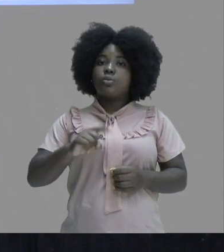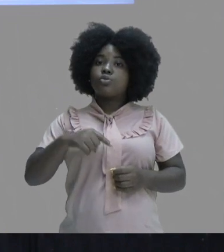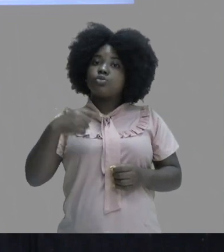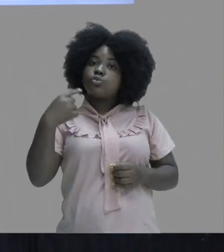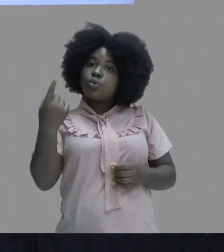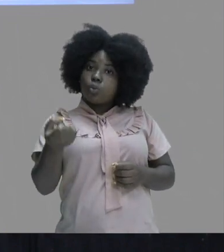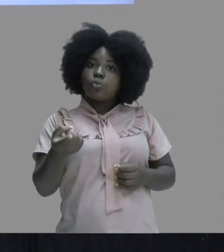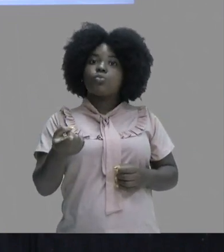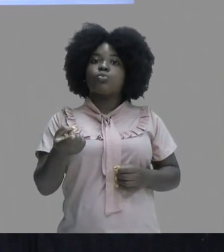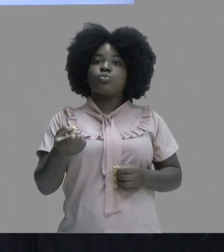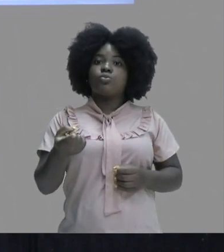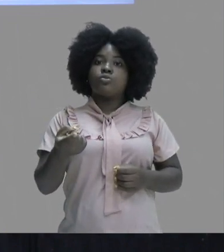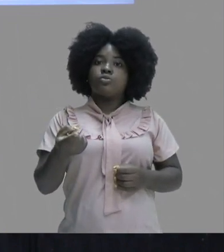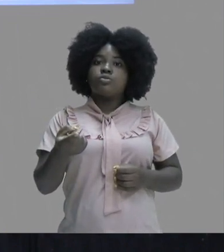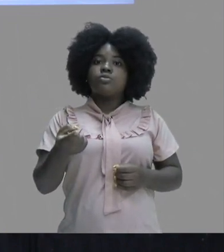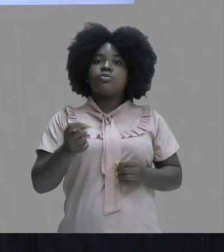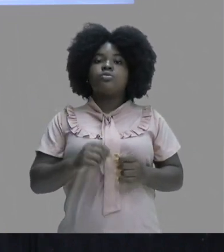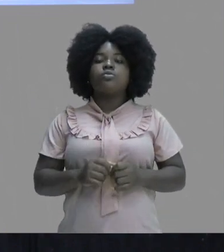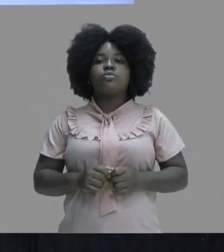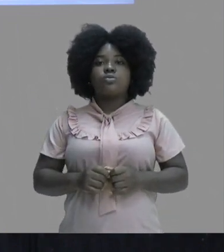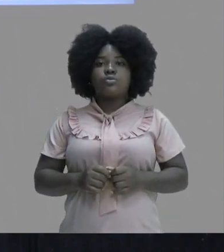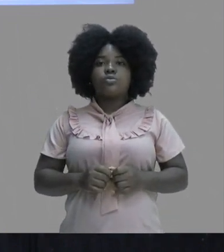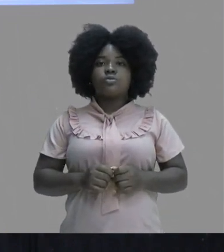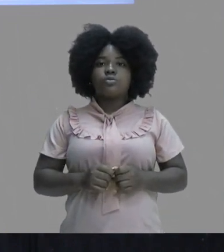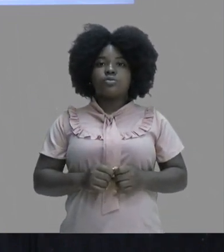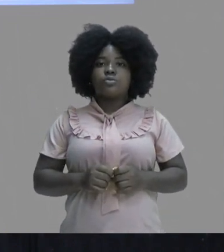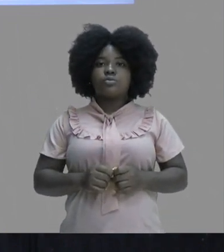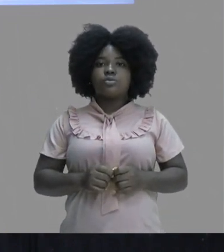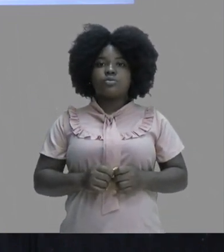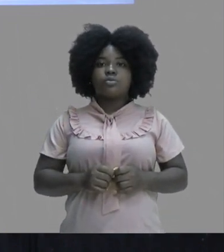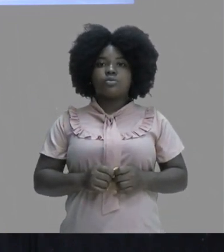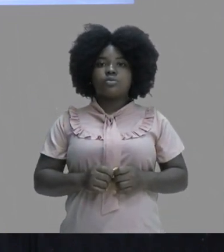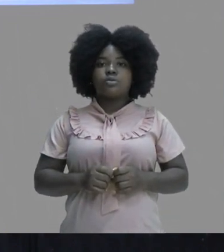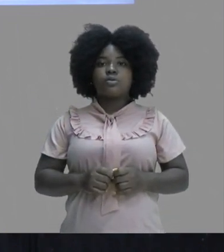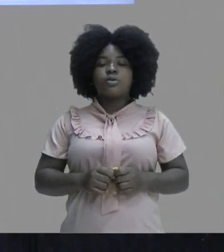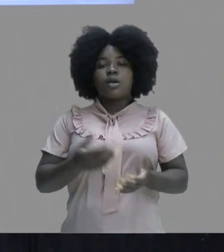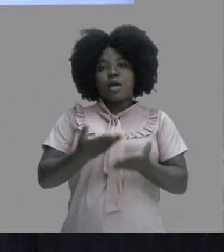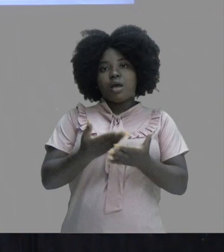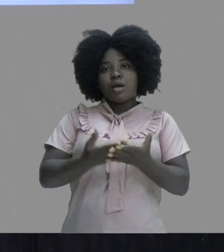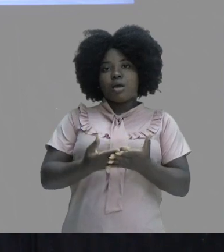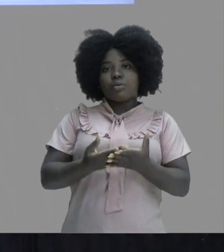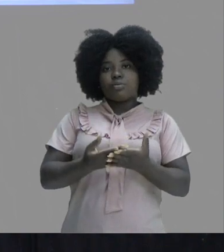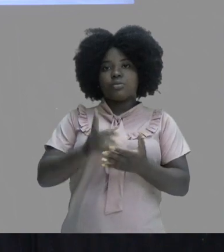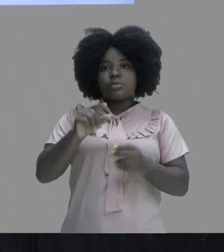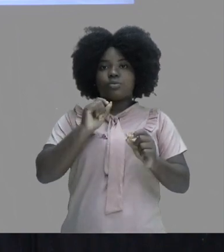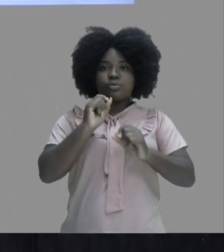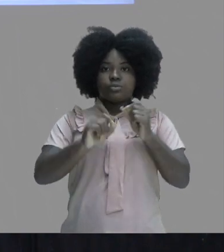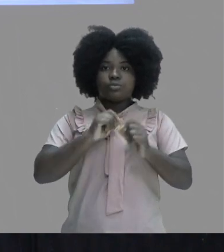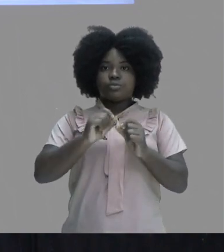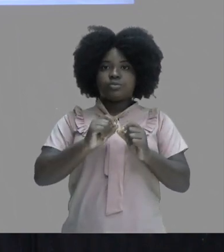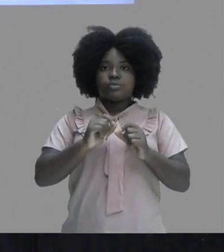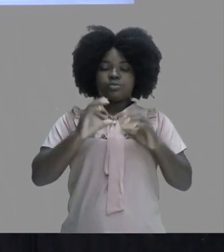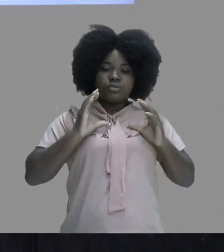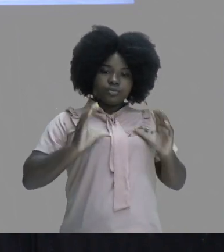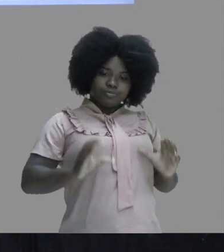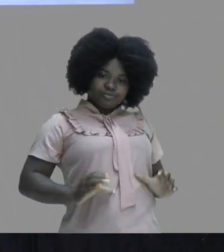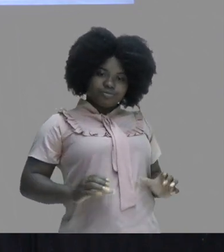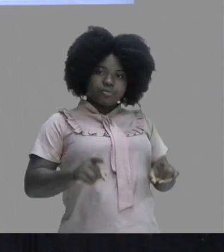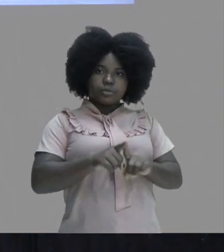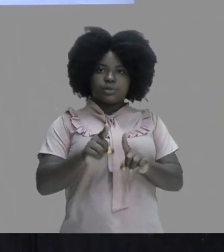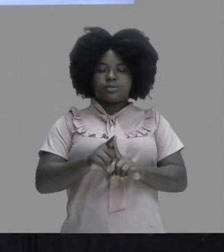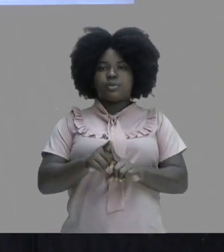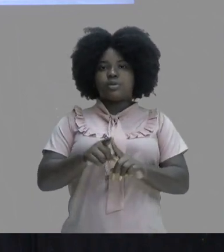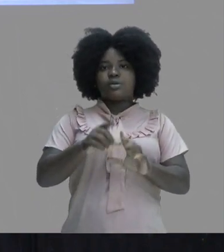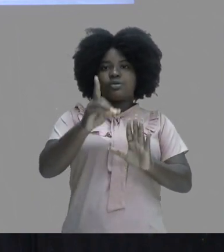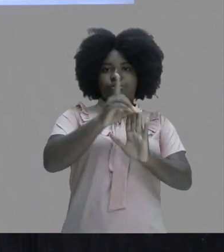importante da aula. A aula é cidadania e direitos humanos. Cidadania, acredito que já ficou claro. Já deu para compreender